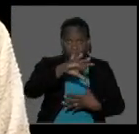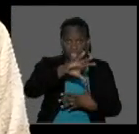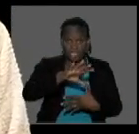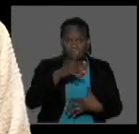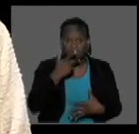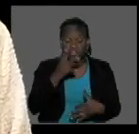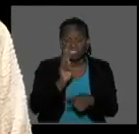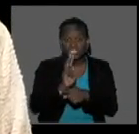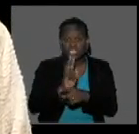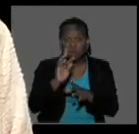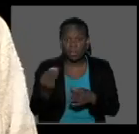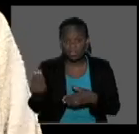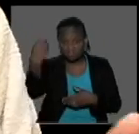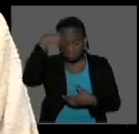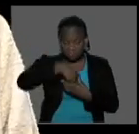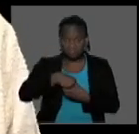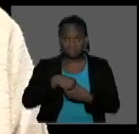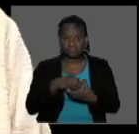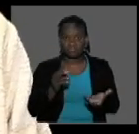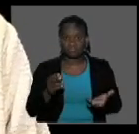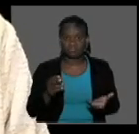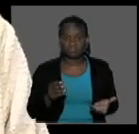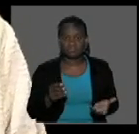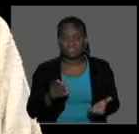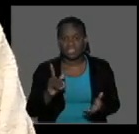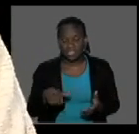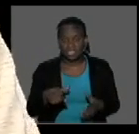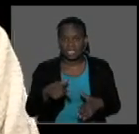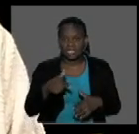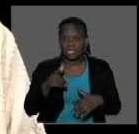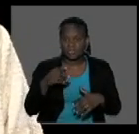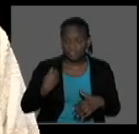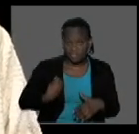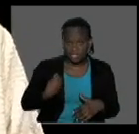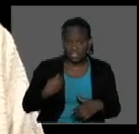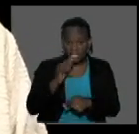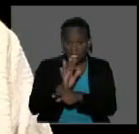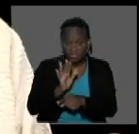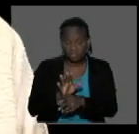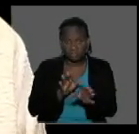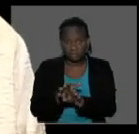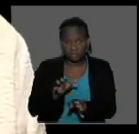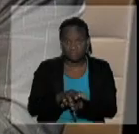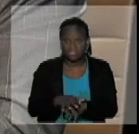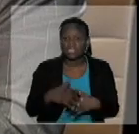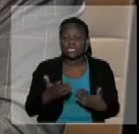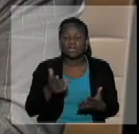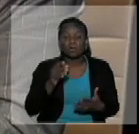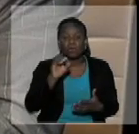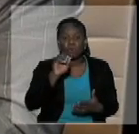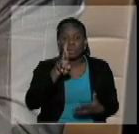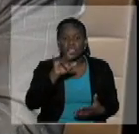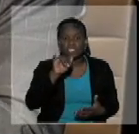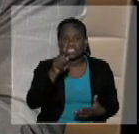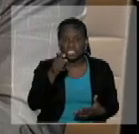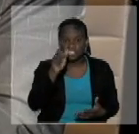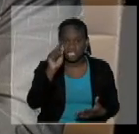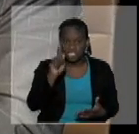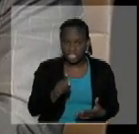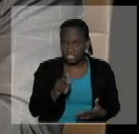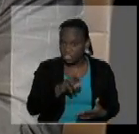incorporação. Quer dizer, é uma dinâmica civilizatória que orienta a vida. Então, o conceito de orixá não